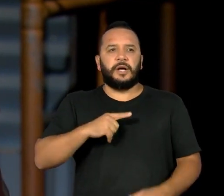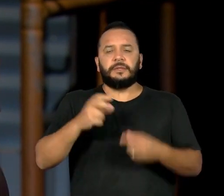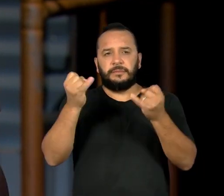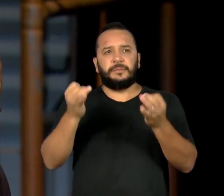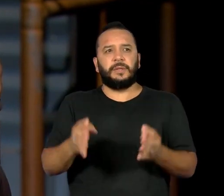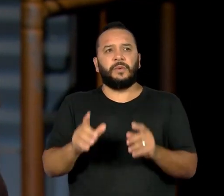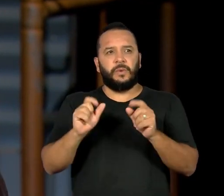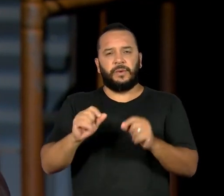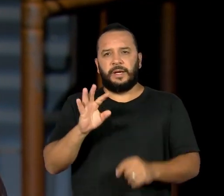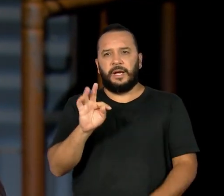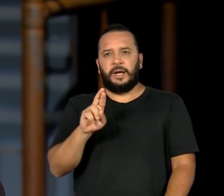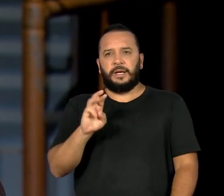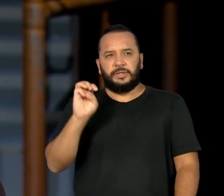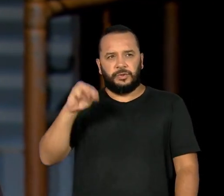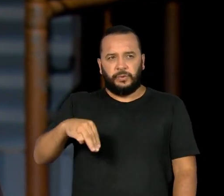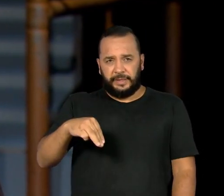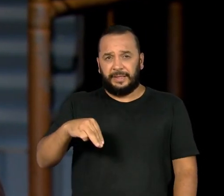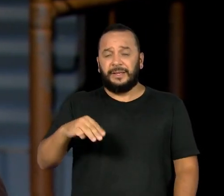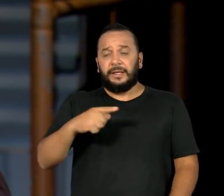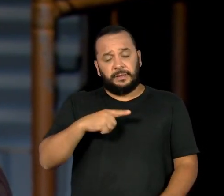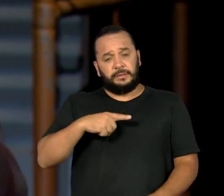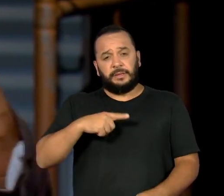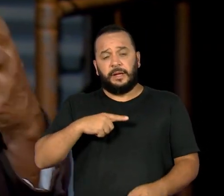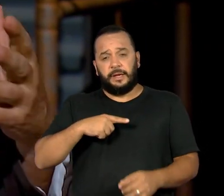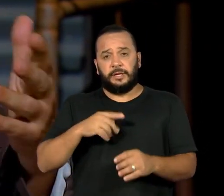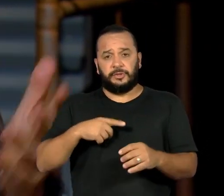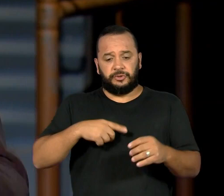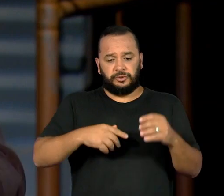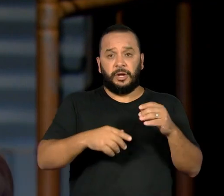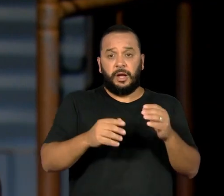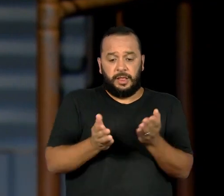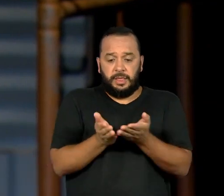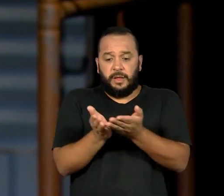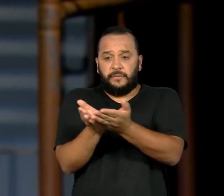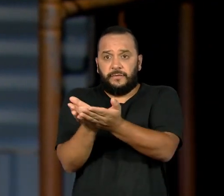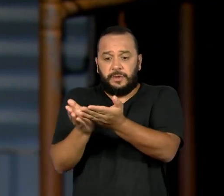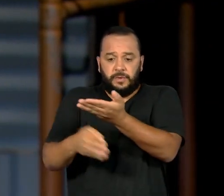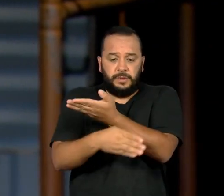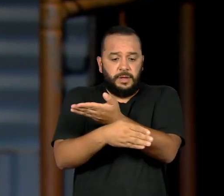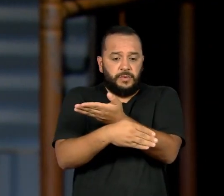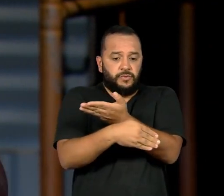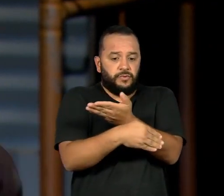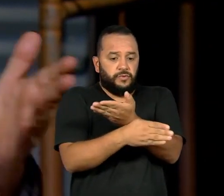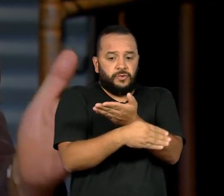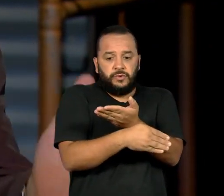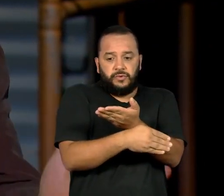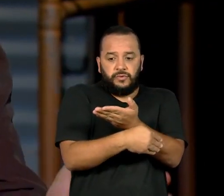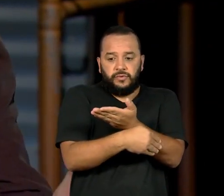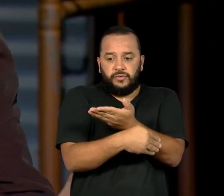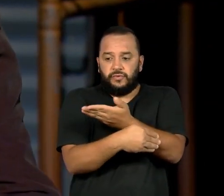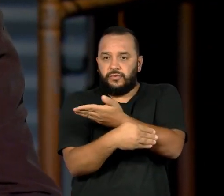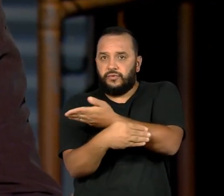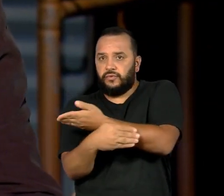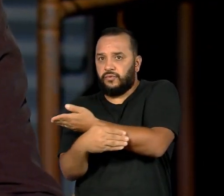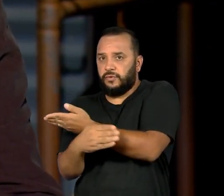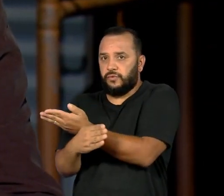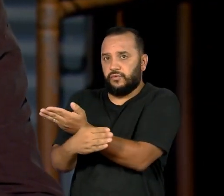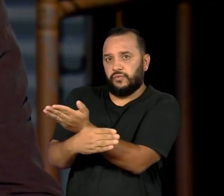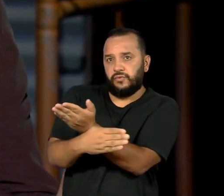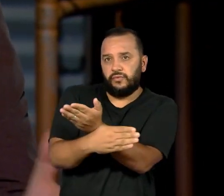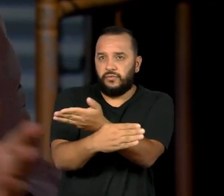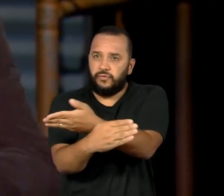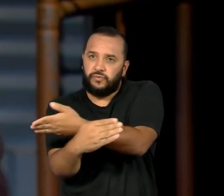na ponta do leme dos grandes navios que ajuda essas estruturas de milhares de toneladas de aço mudar de direção em alto